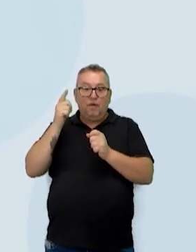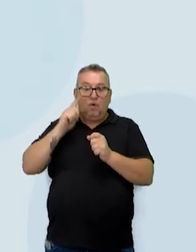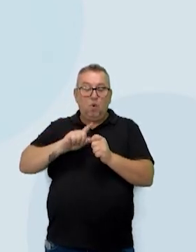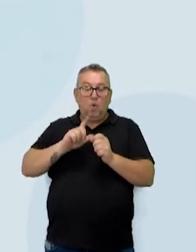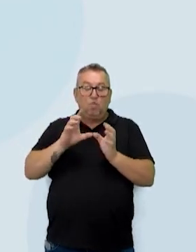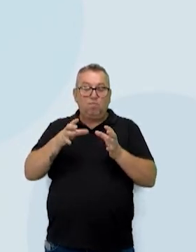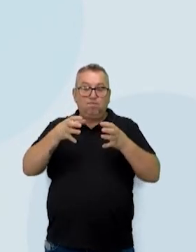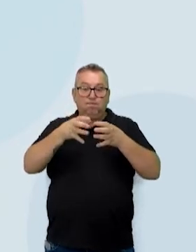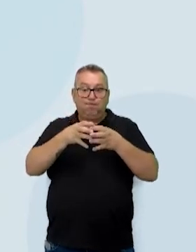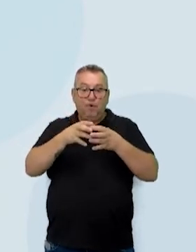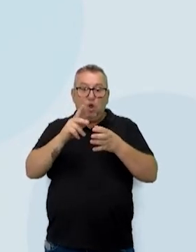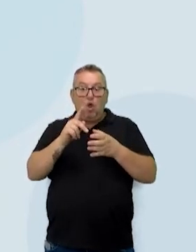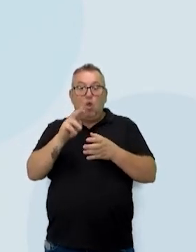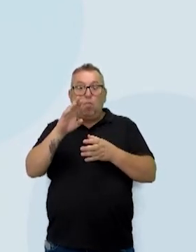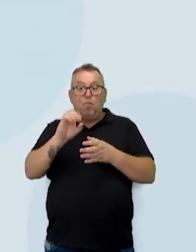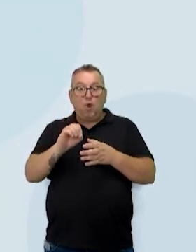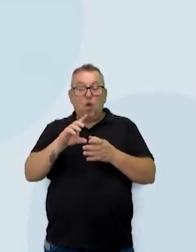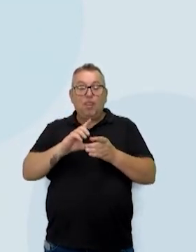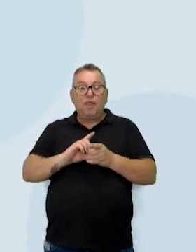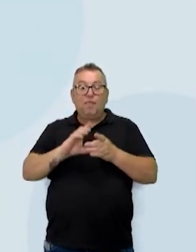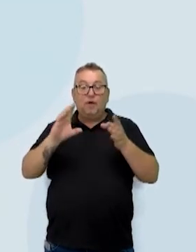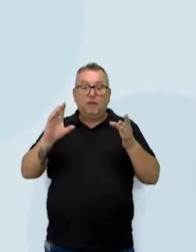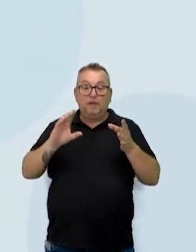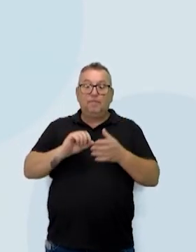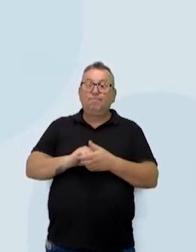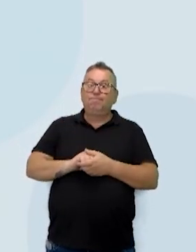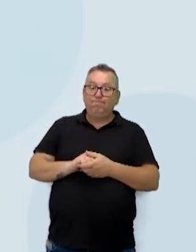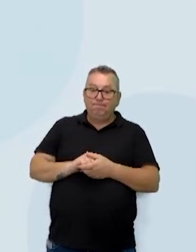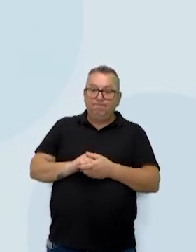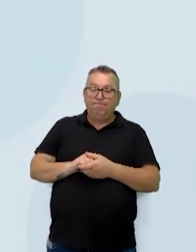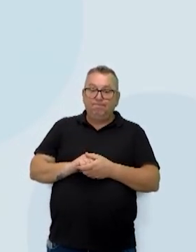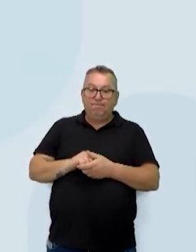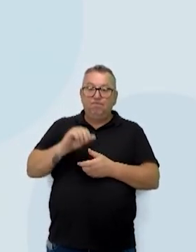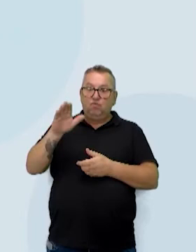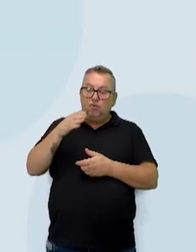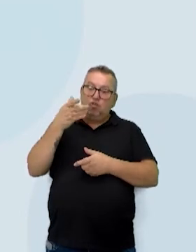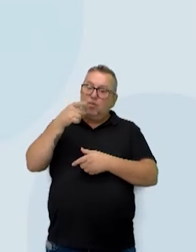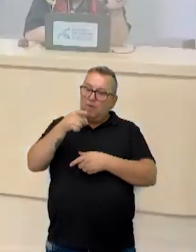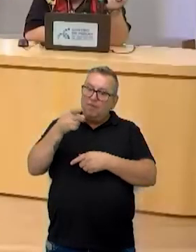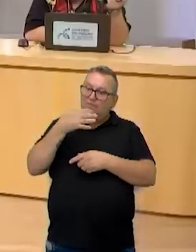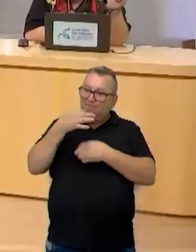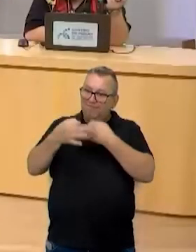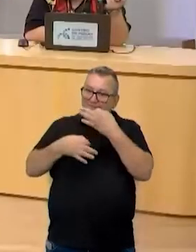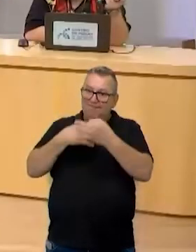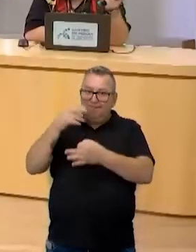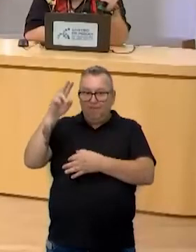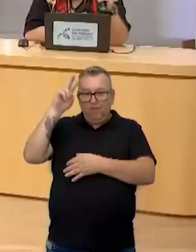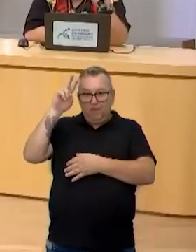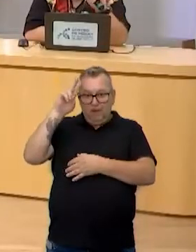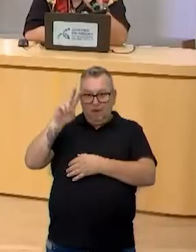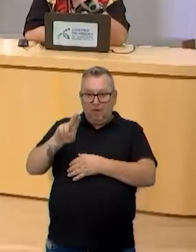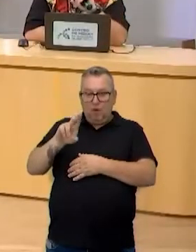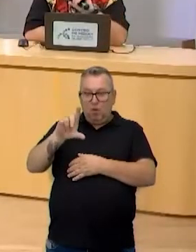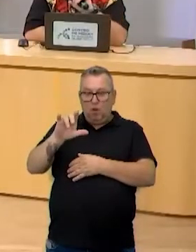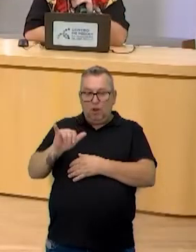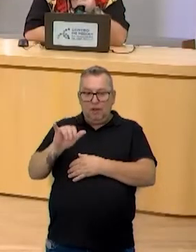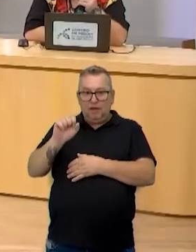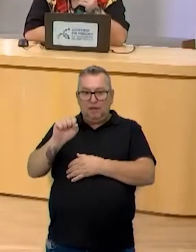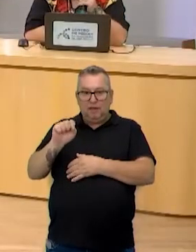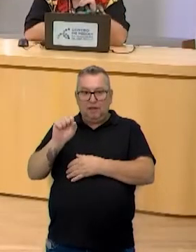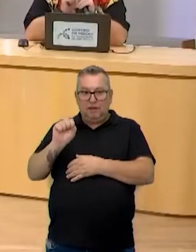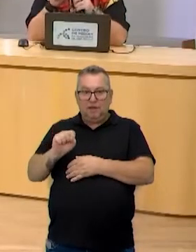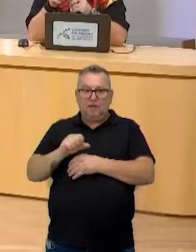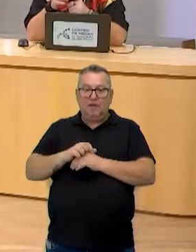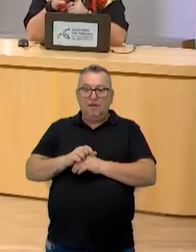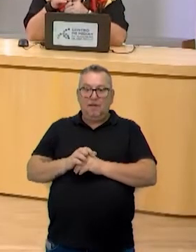partidária pró-democracia. Russão, vou chamar você aqui para a sua contribuição. Você lembra do Ulisses Guimarães? Se é que você lembra, o